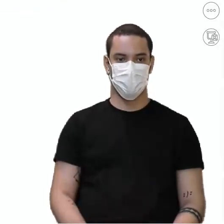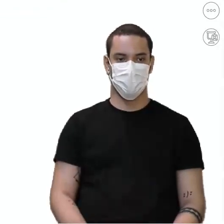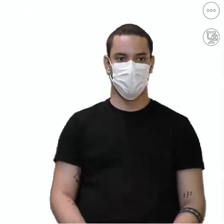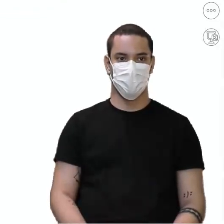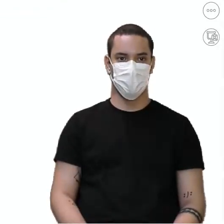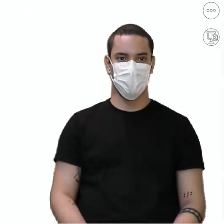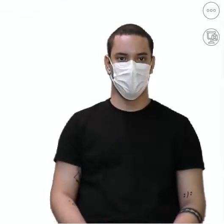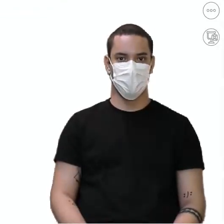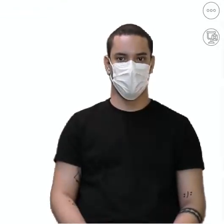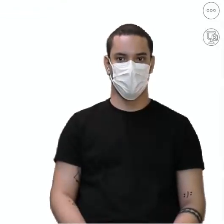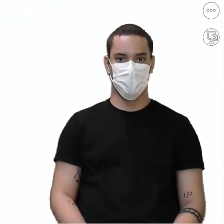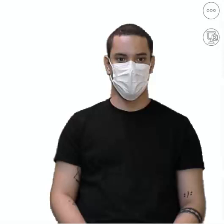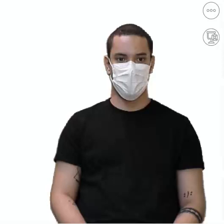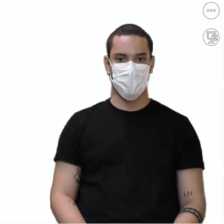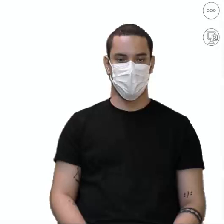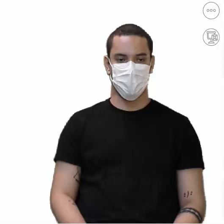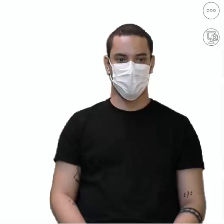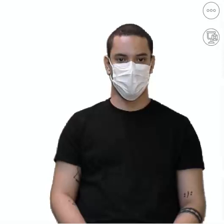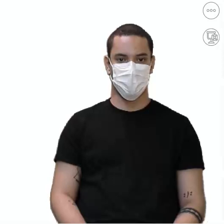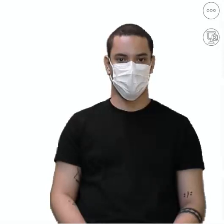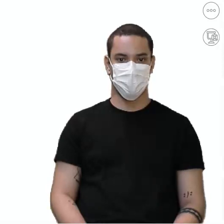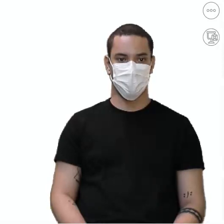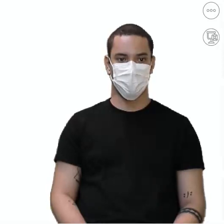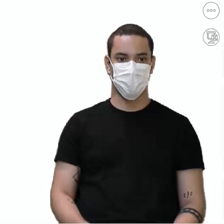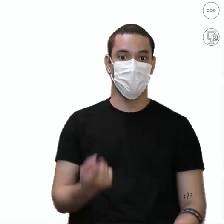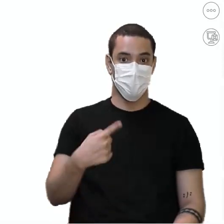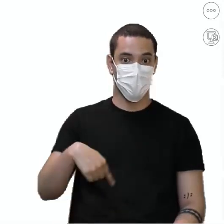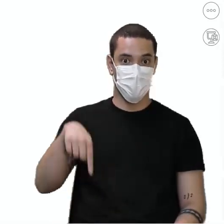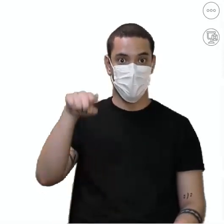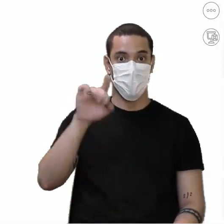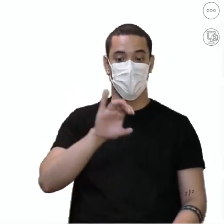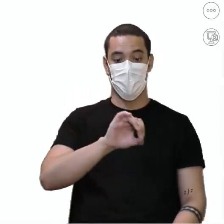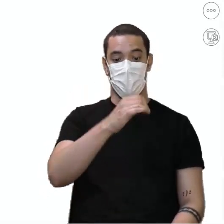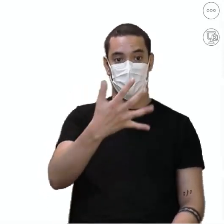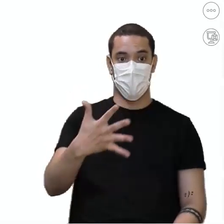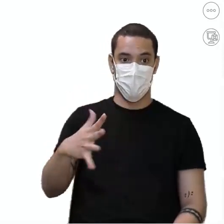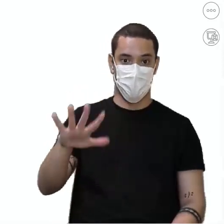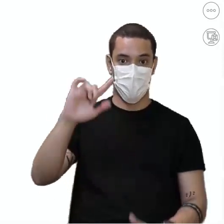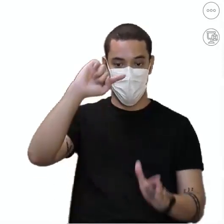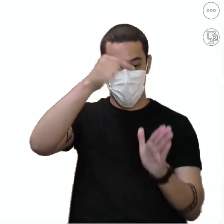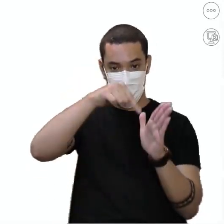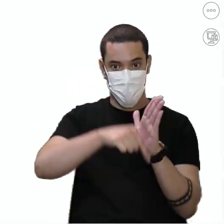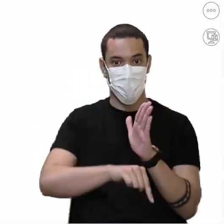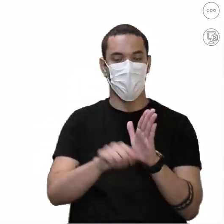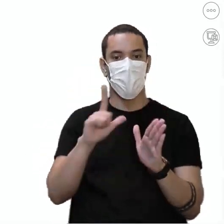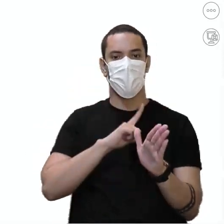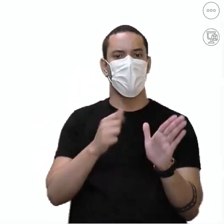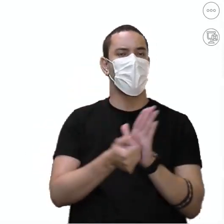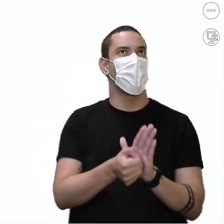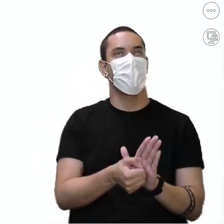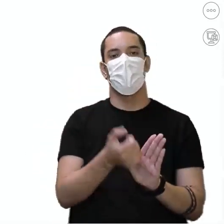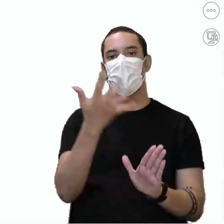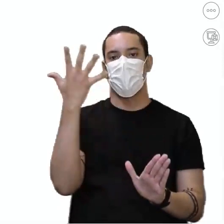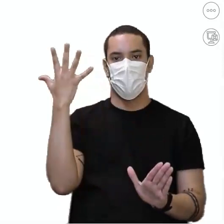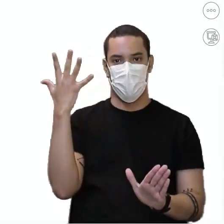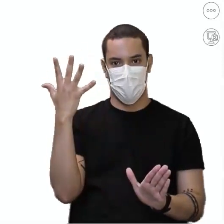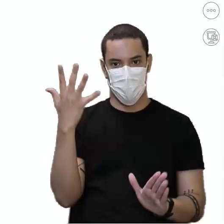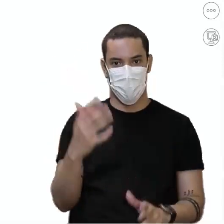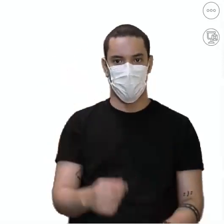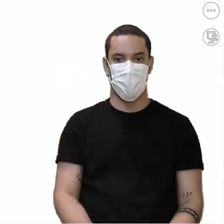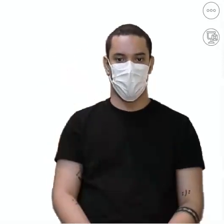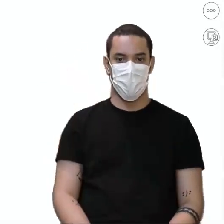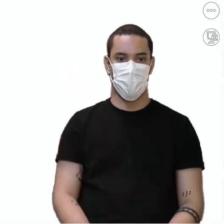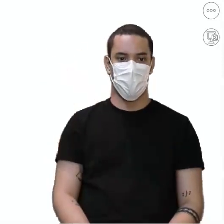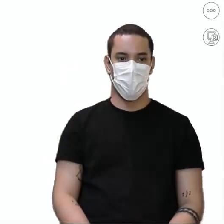Yes, I've been to the bottom of the ocean. Eu fui para o fundo do oceano. Aí que nós temos muitas vezes.